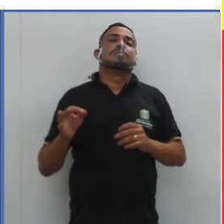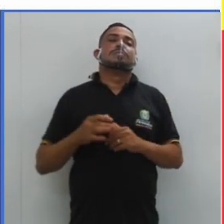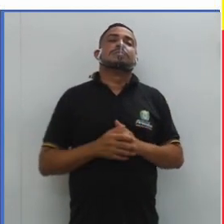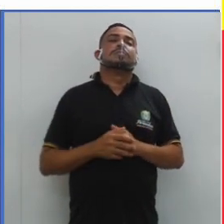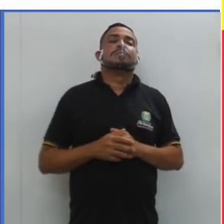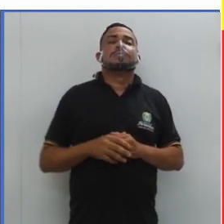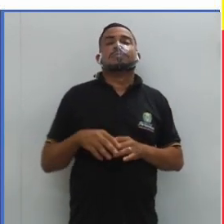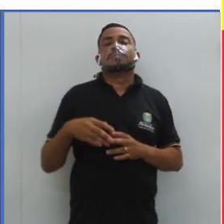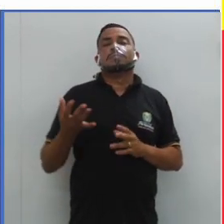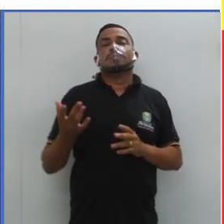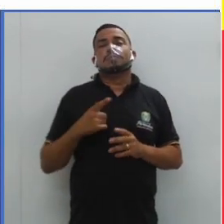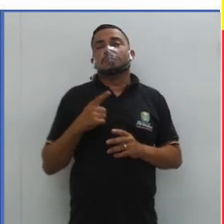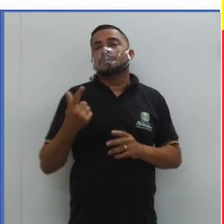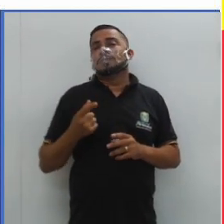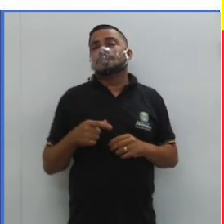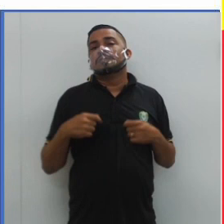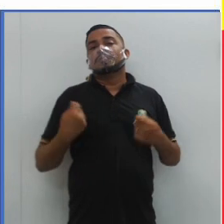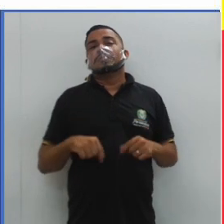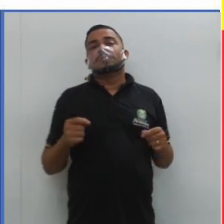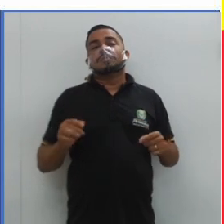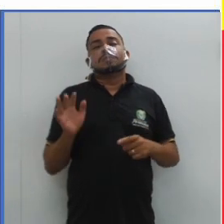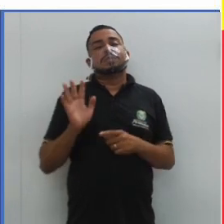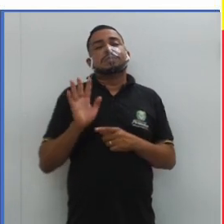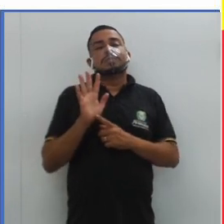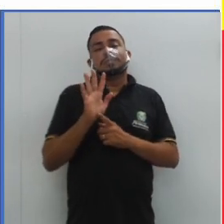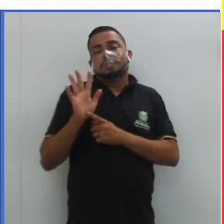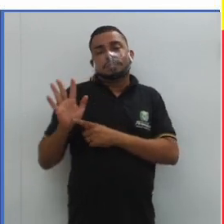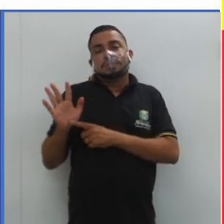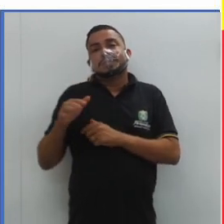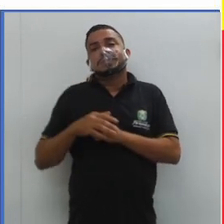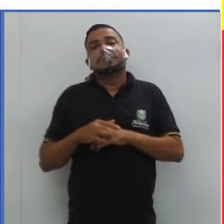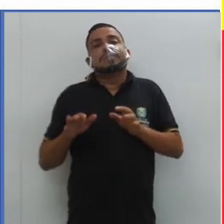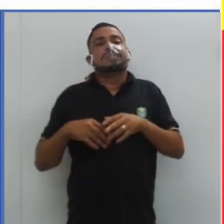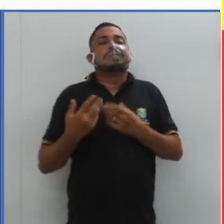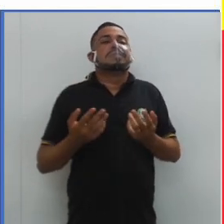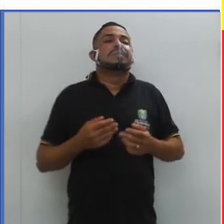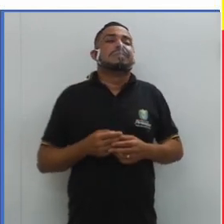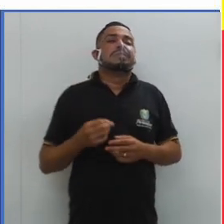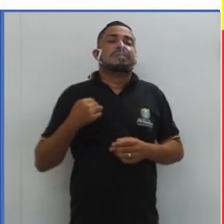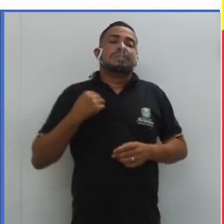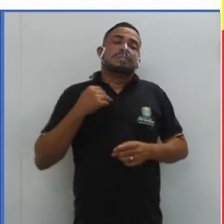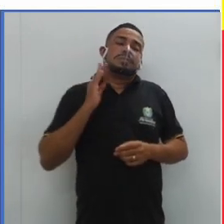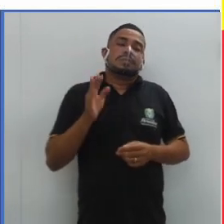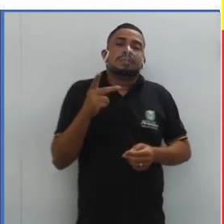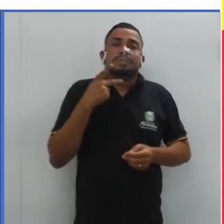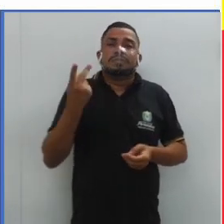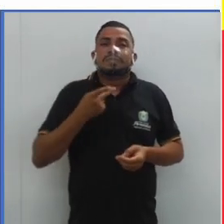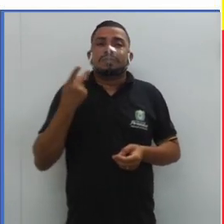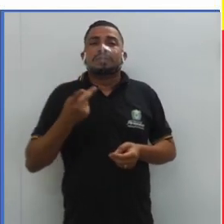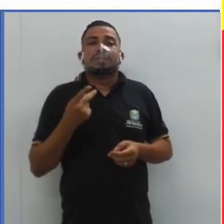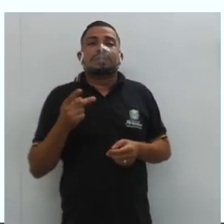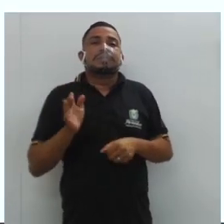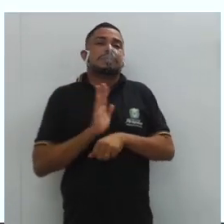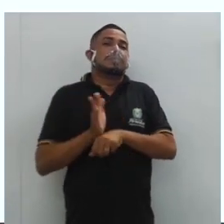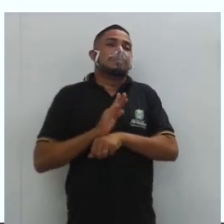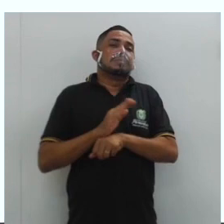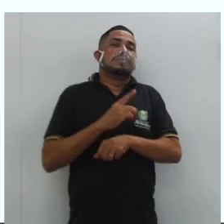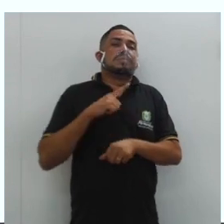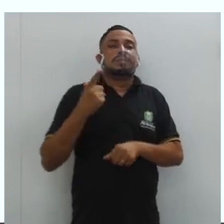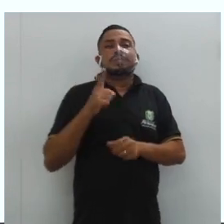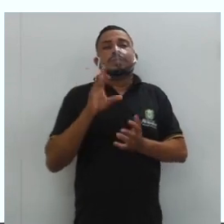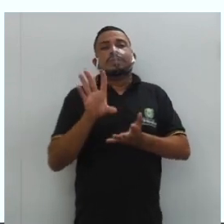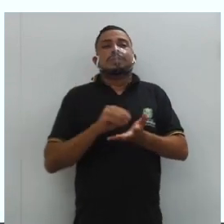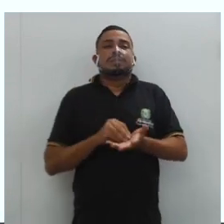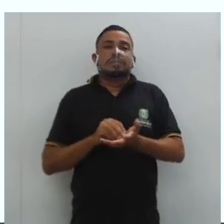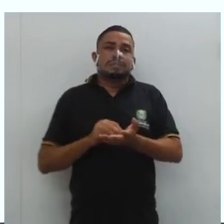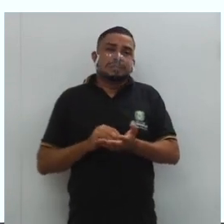edição e montagem das cenas, já que o filme não precisa ser filmado continuamente com a câmera. Então, assim, como eu falei já, o filme ele